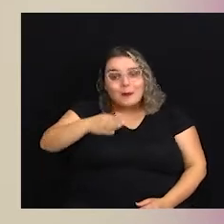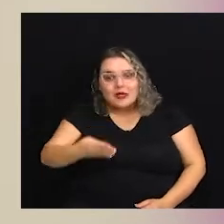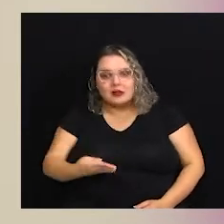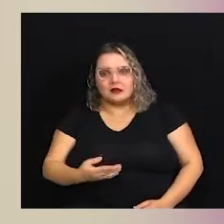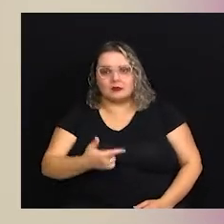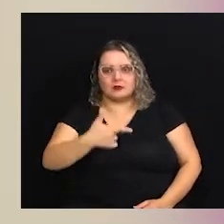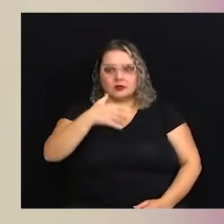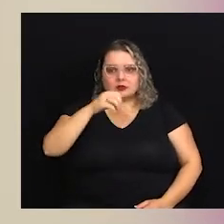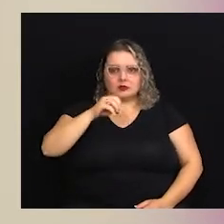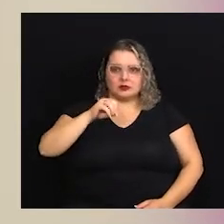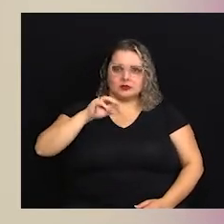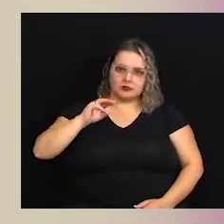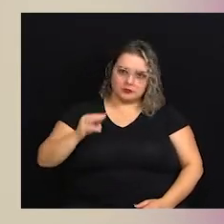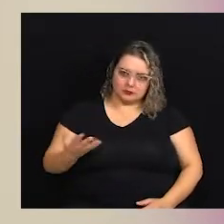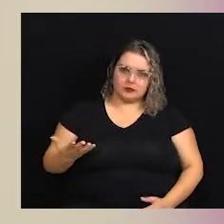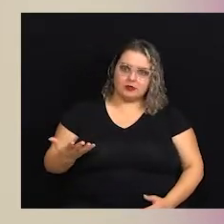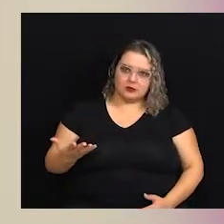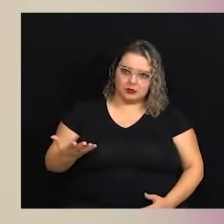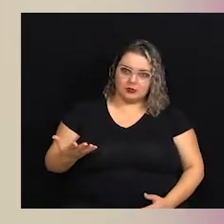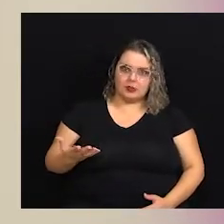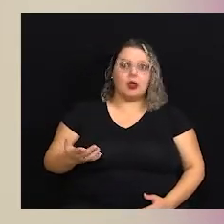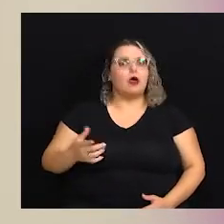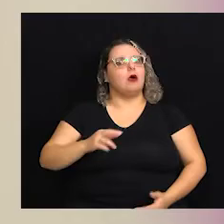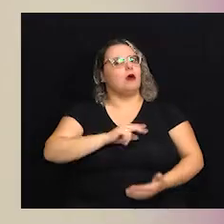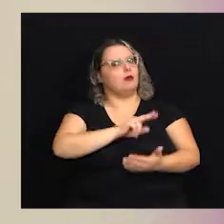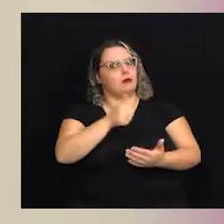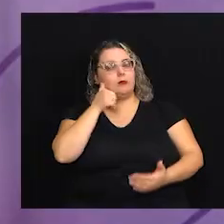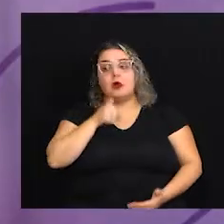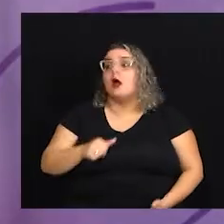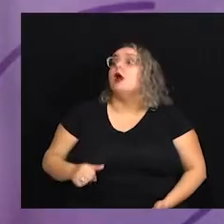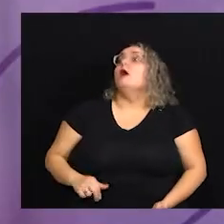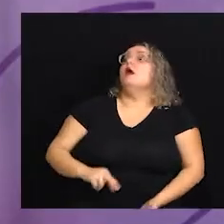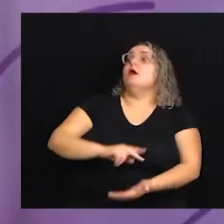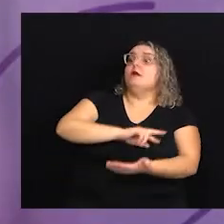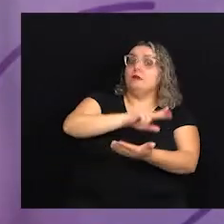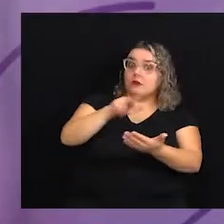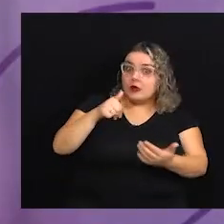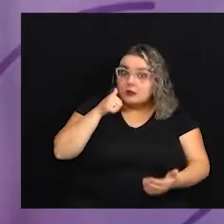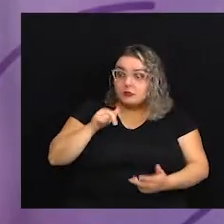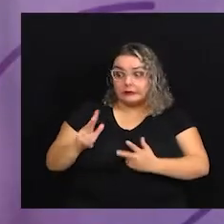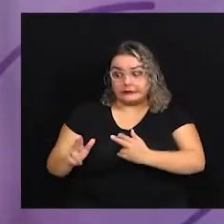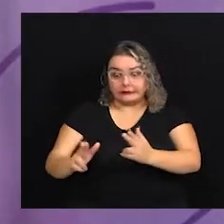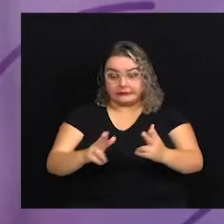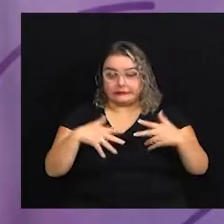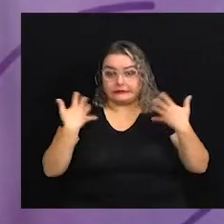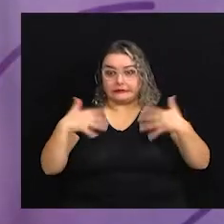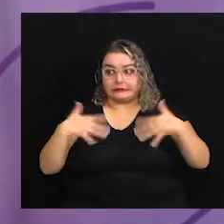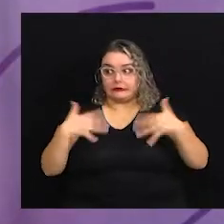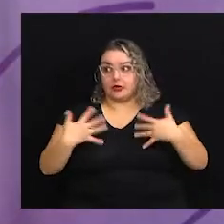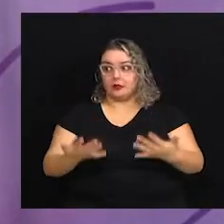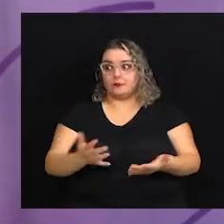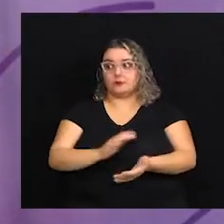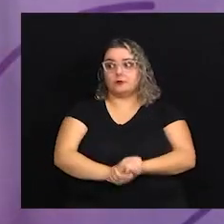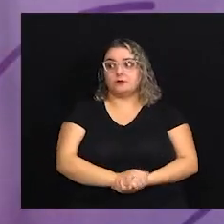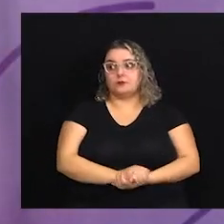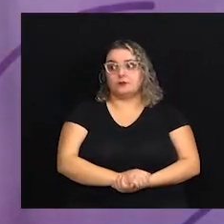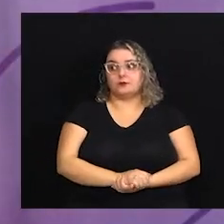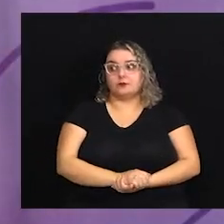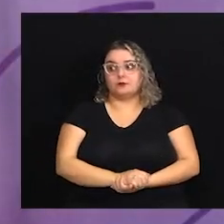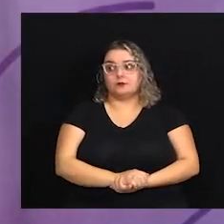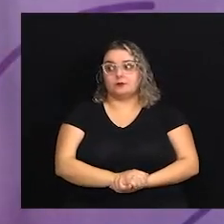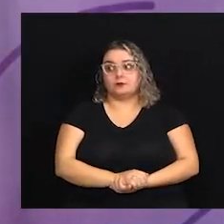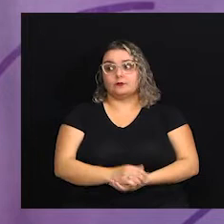1,2 bilhão de mulheres. É mulher, hein? É muita mulher ao mesmo tempo, hein? É